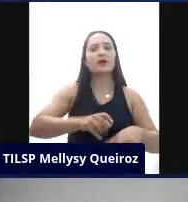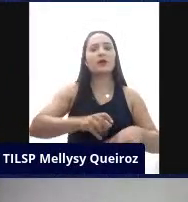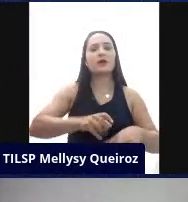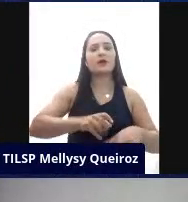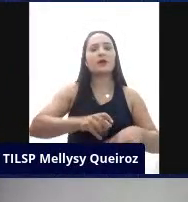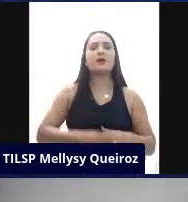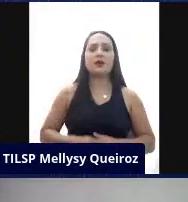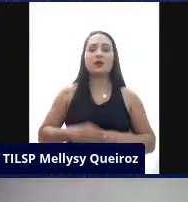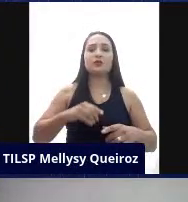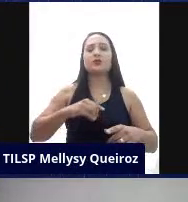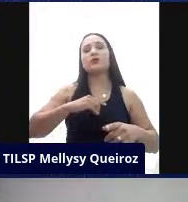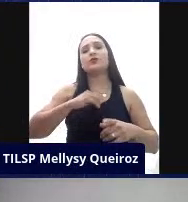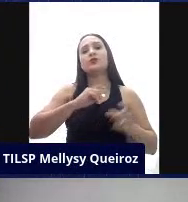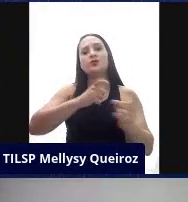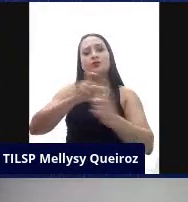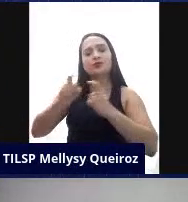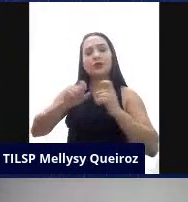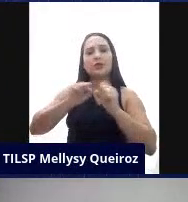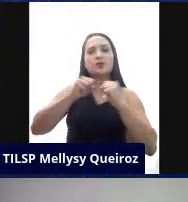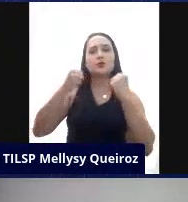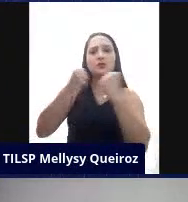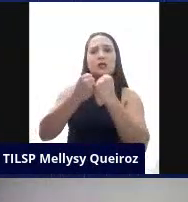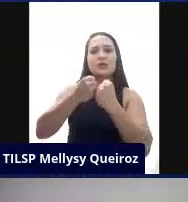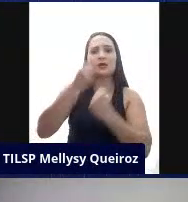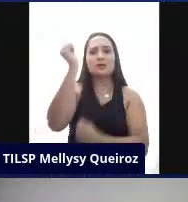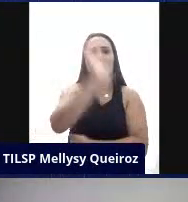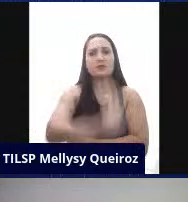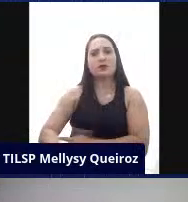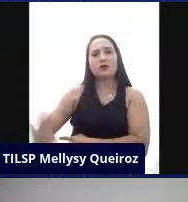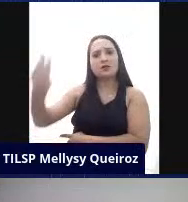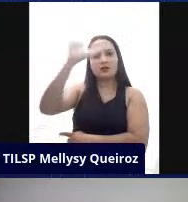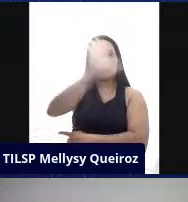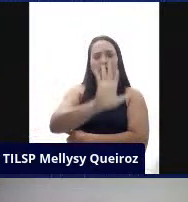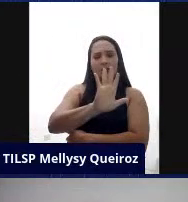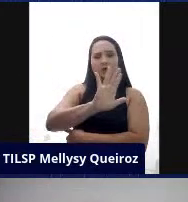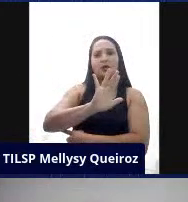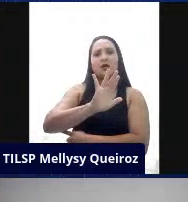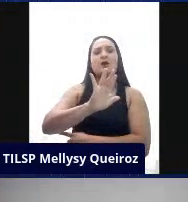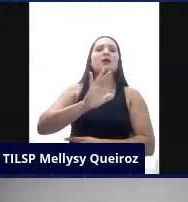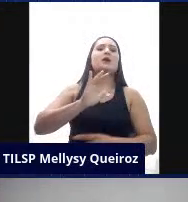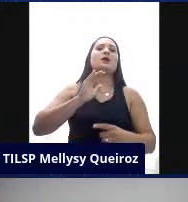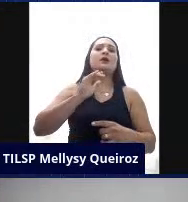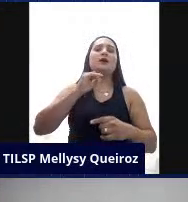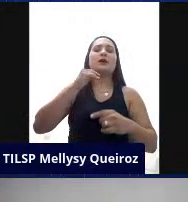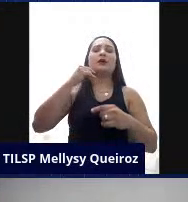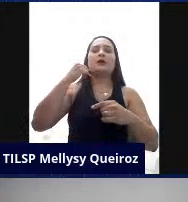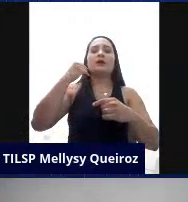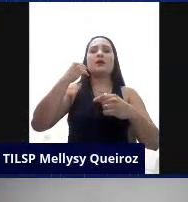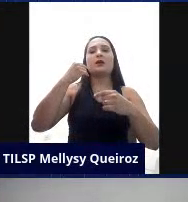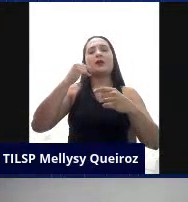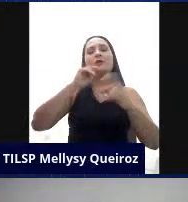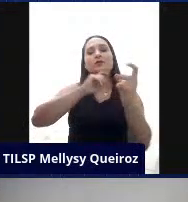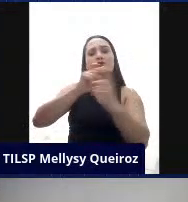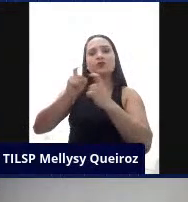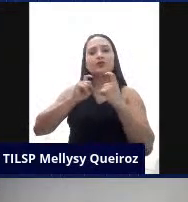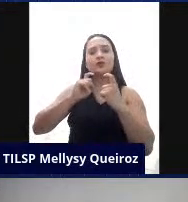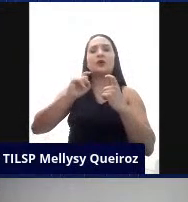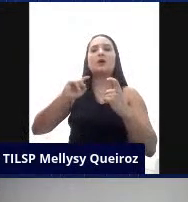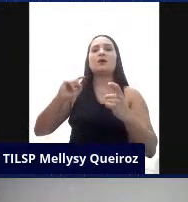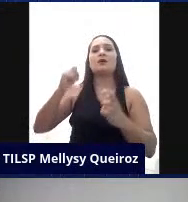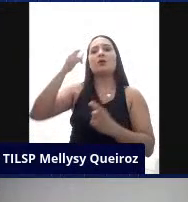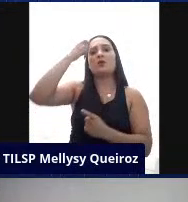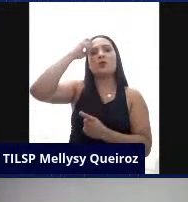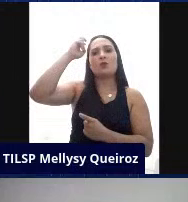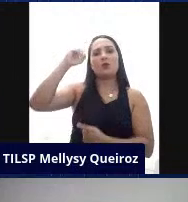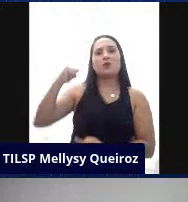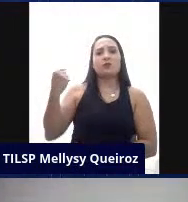da sociedade brasileira, é uma discussão da nossa cultura. Esse é o nosso folder, tem o nosso